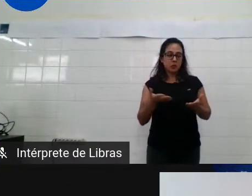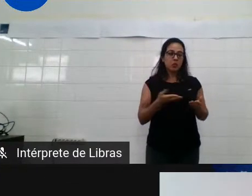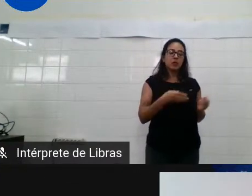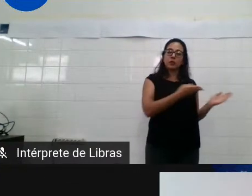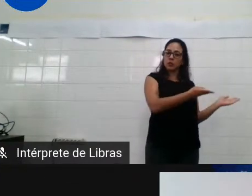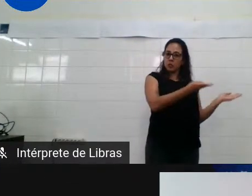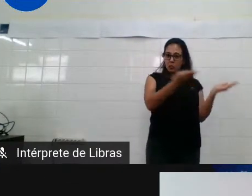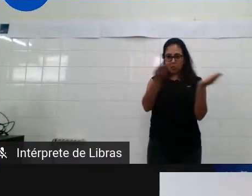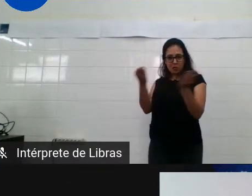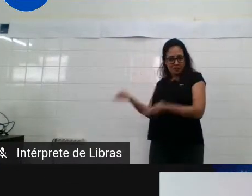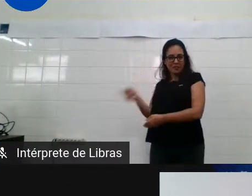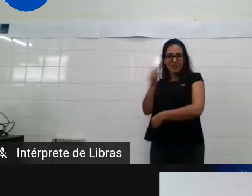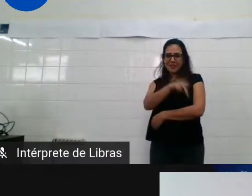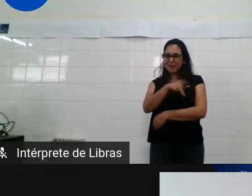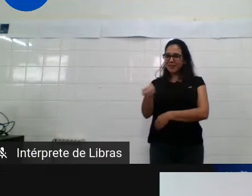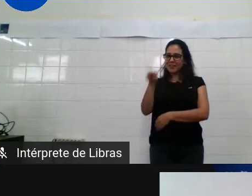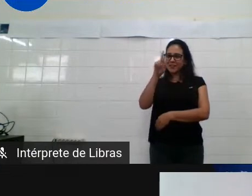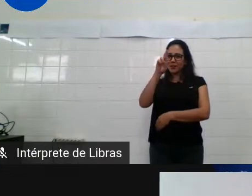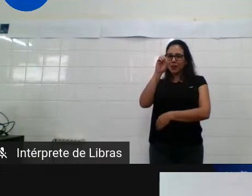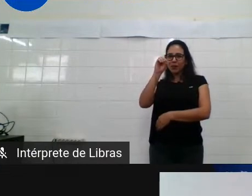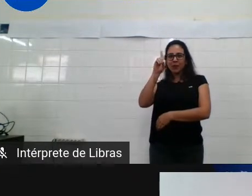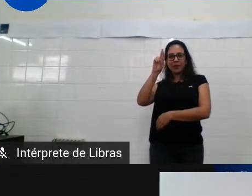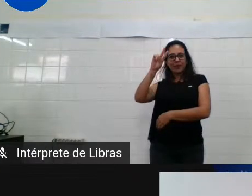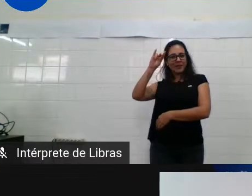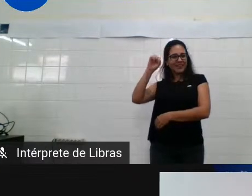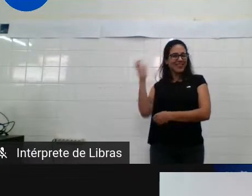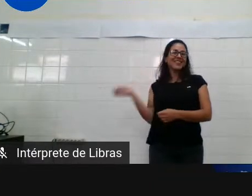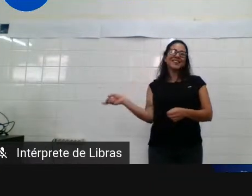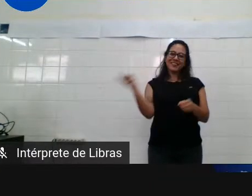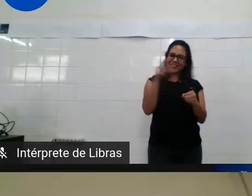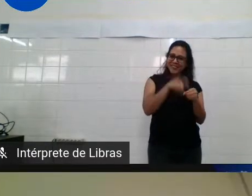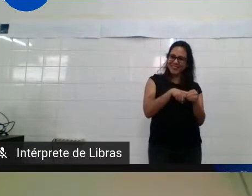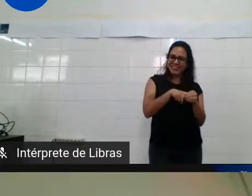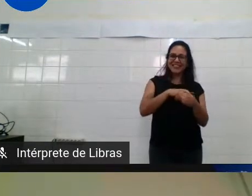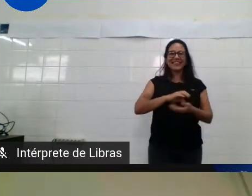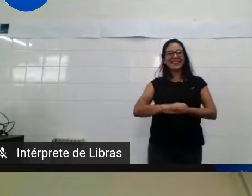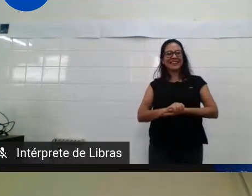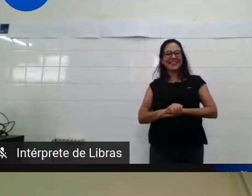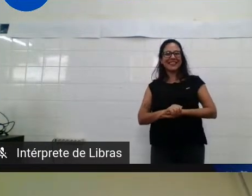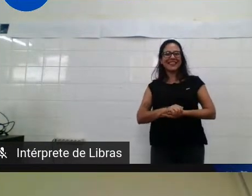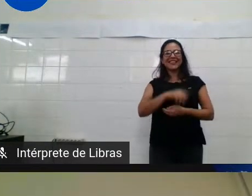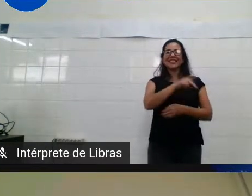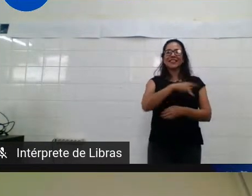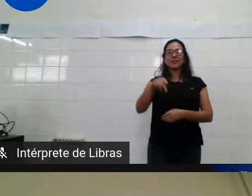professor Rodrigo, né, a voltar aqui a se fazer presente, e a professora Manu.